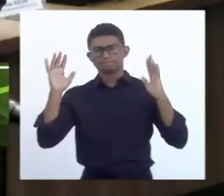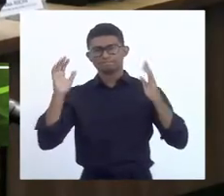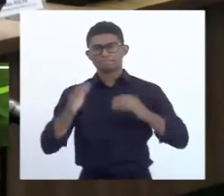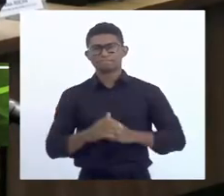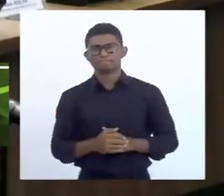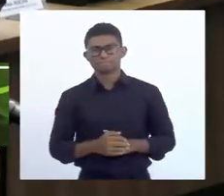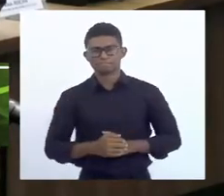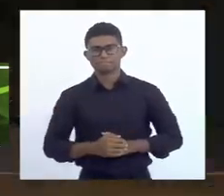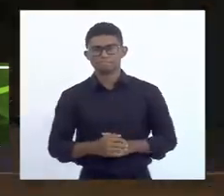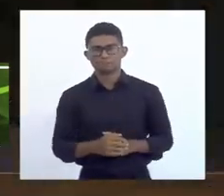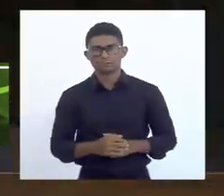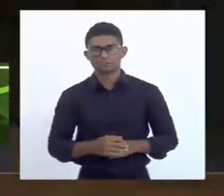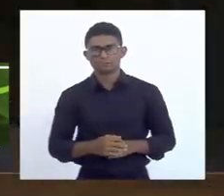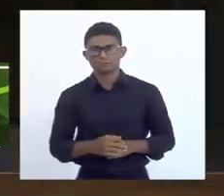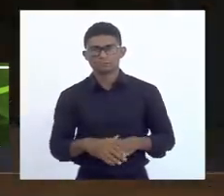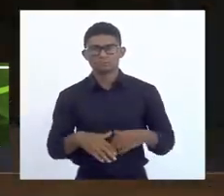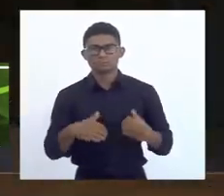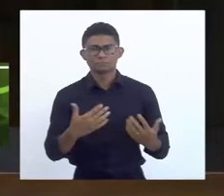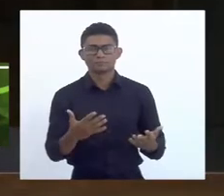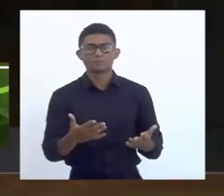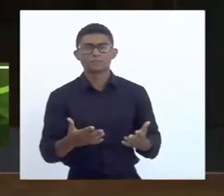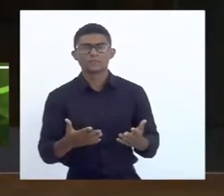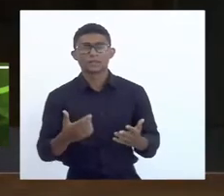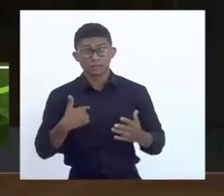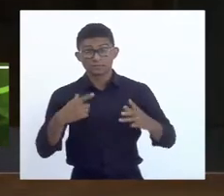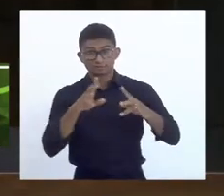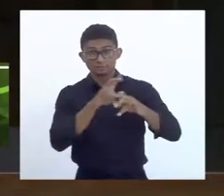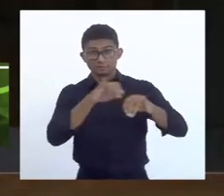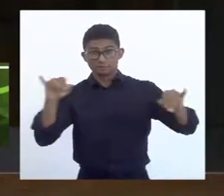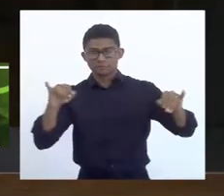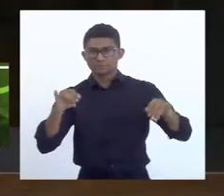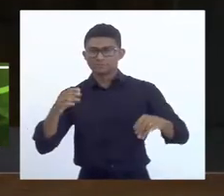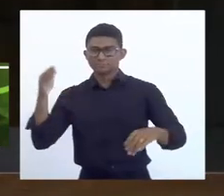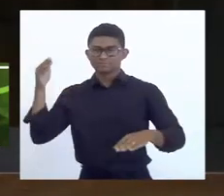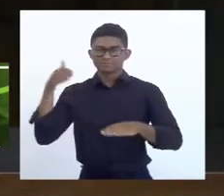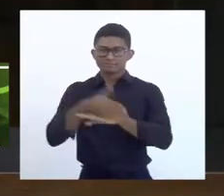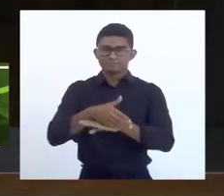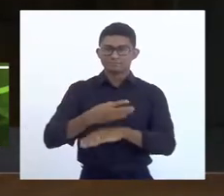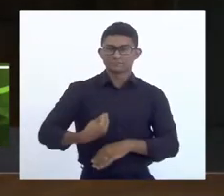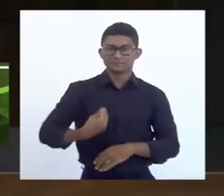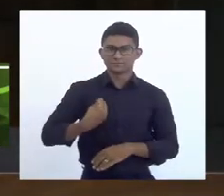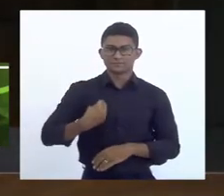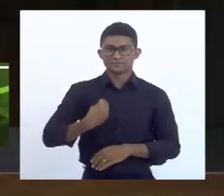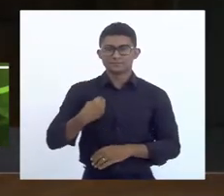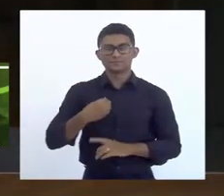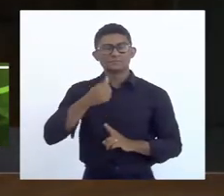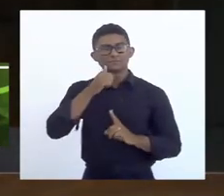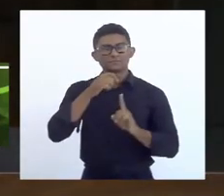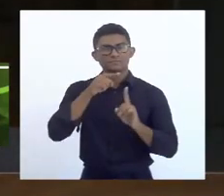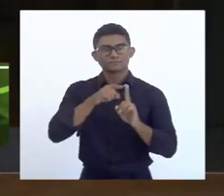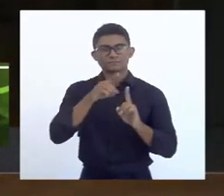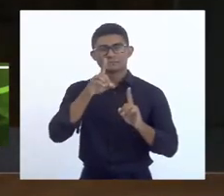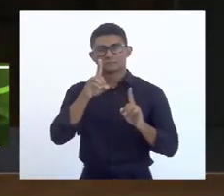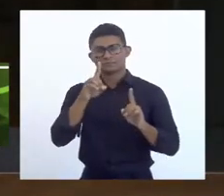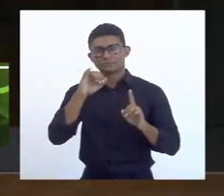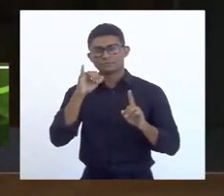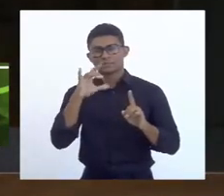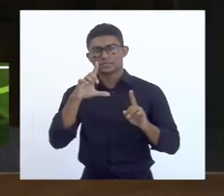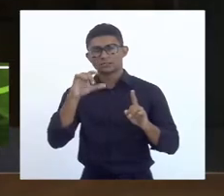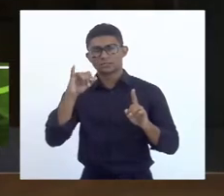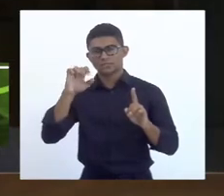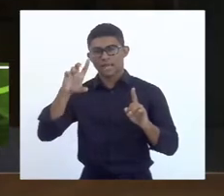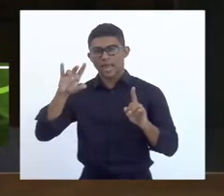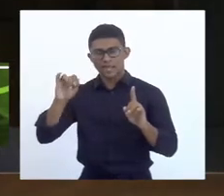Só queria, antes, anunciar a presença da nossa querida Dirceia Quintela. Ela é secretária estadual